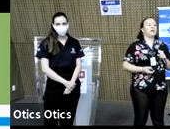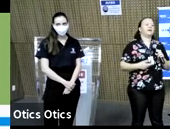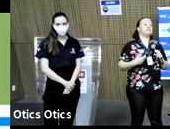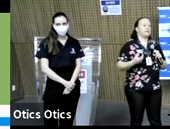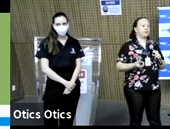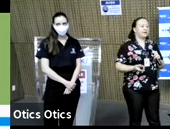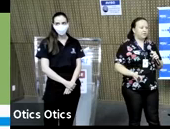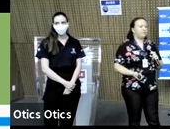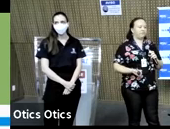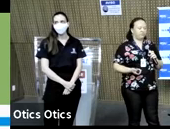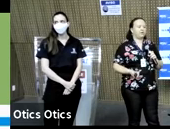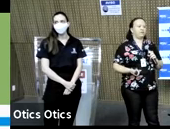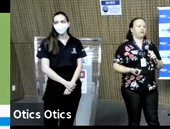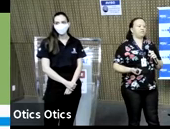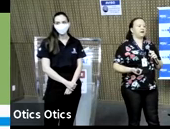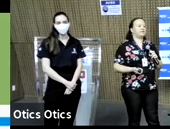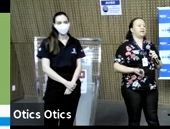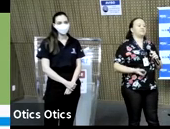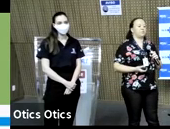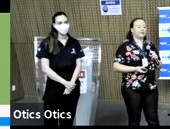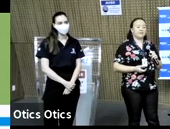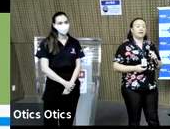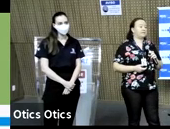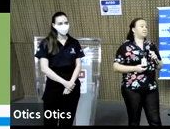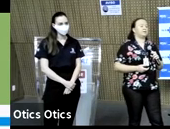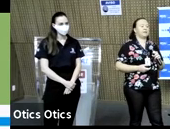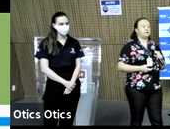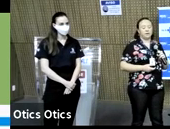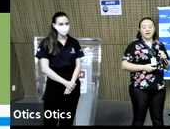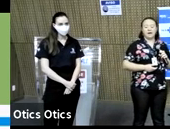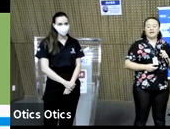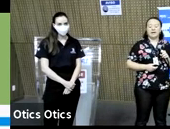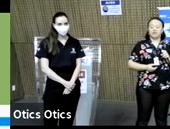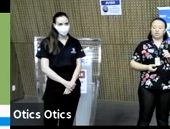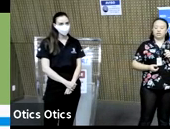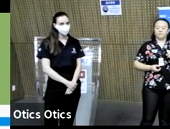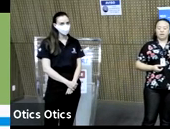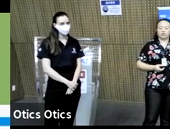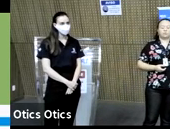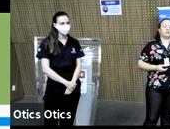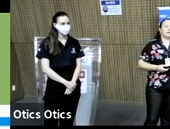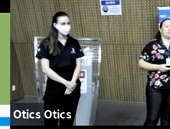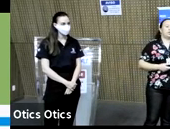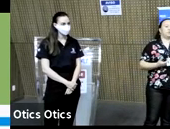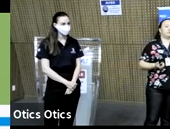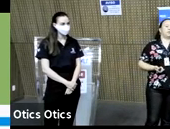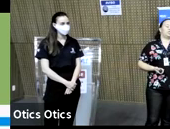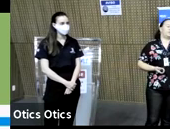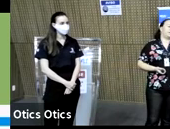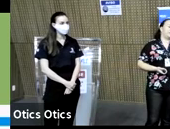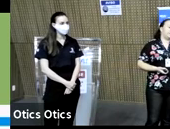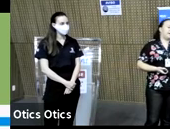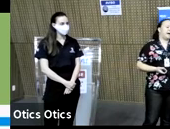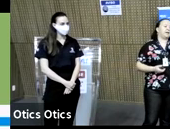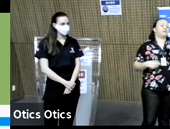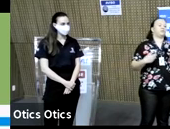2020, que sempre que tiver essa ligação para atender, eles não atendem. E aí a gente achou uma alternativa, o administrativo